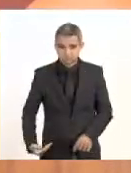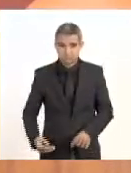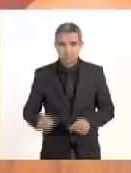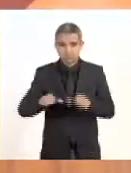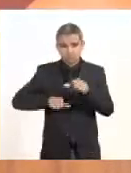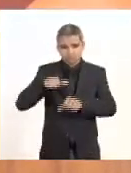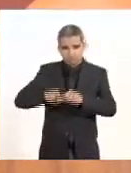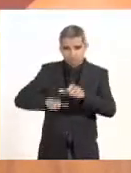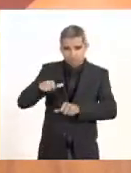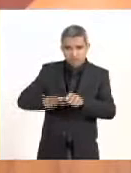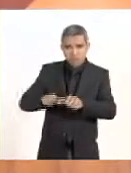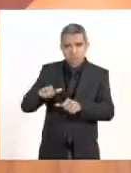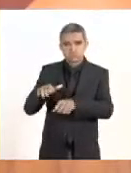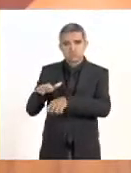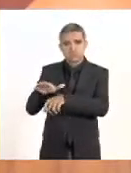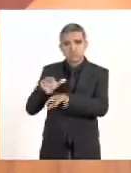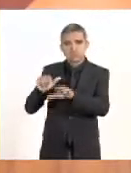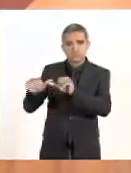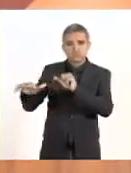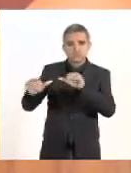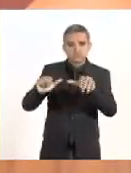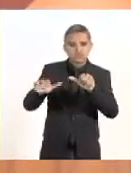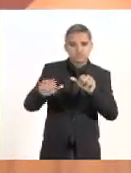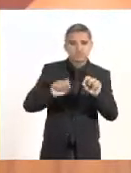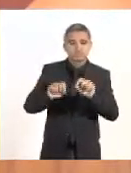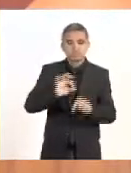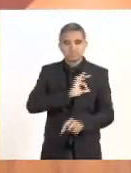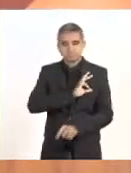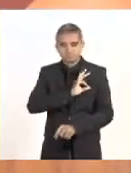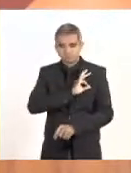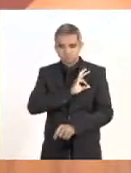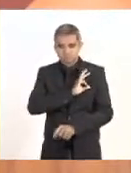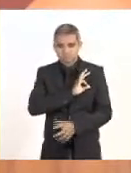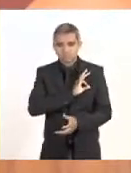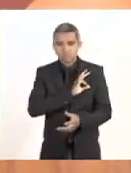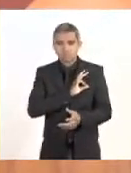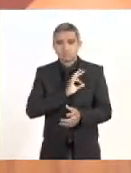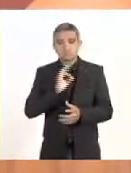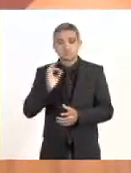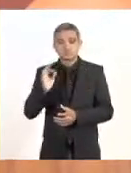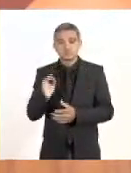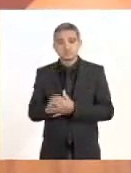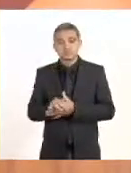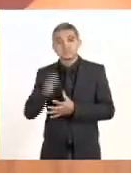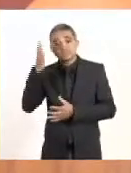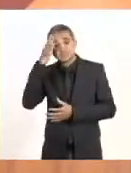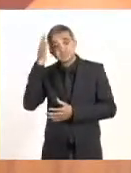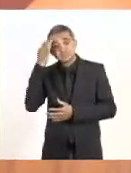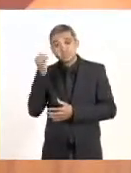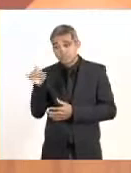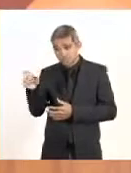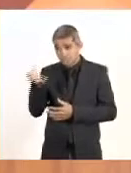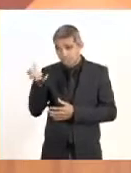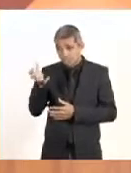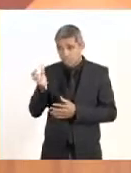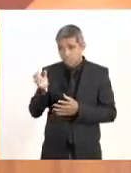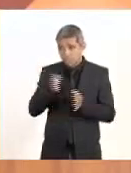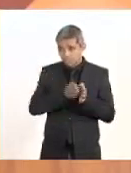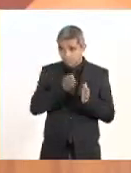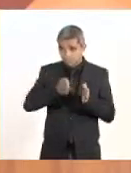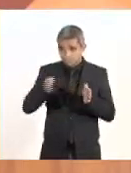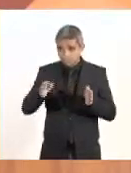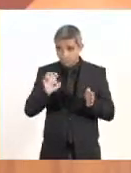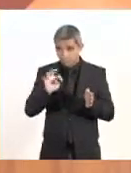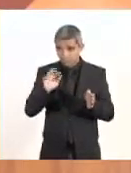os policiais, possa ver o interesse que ainda tem em poder fazer parte das outras etapas, até porque o que